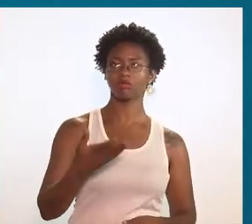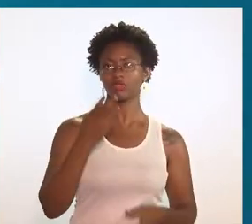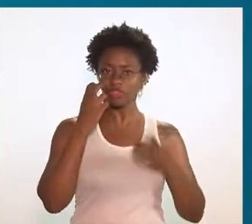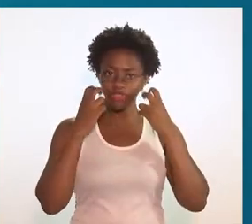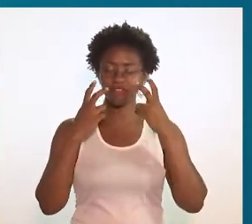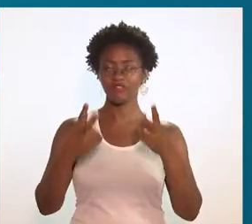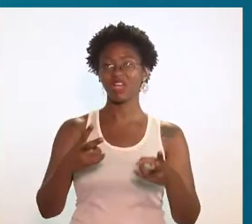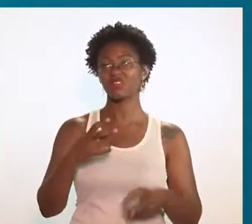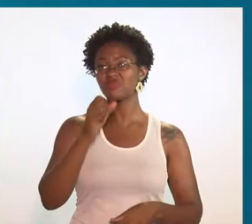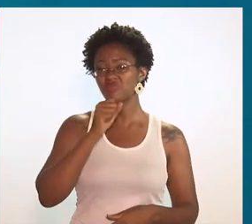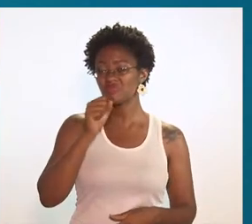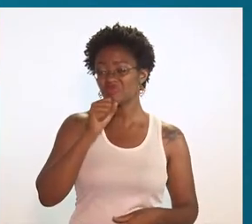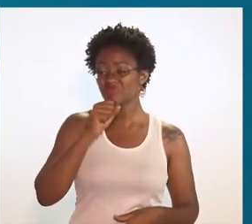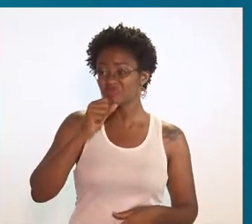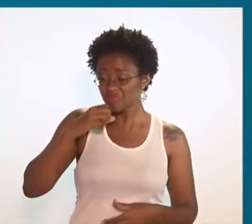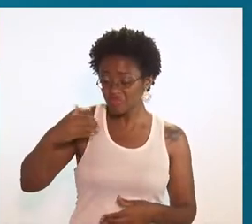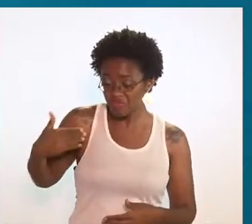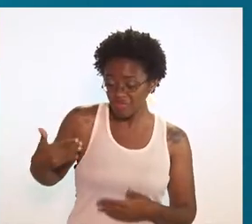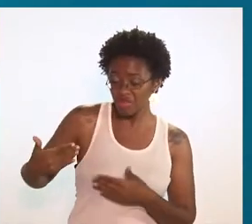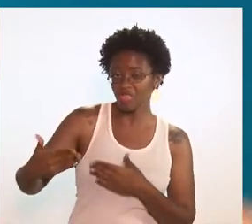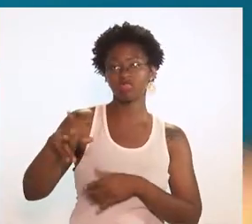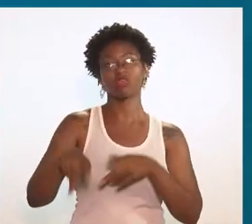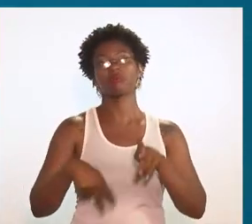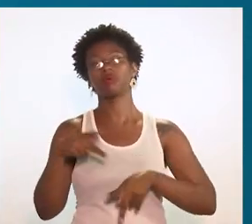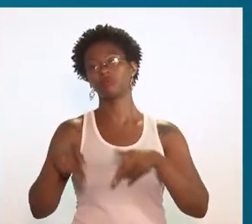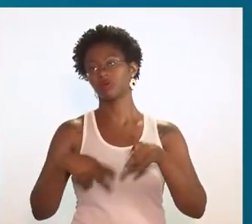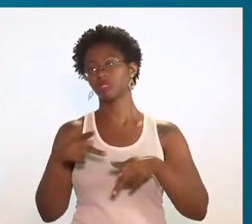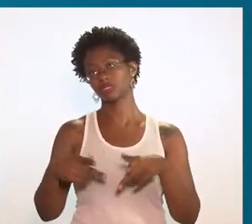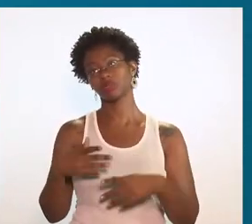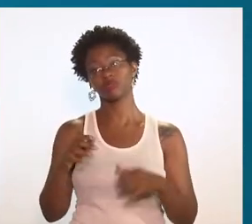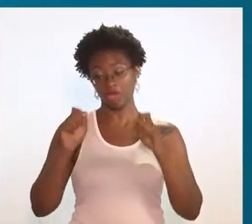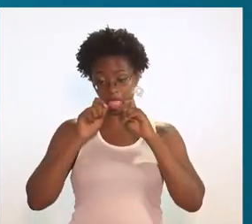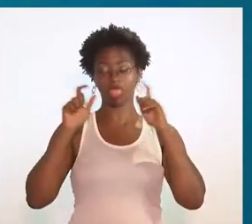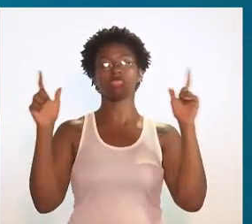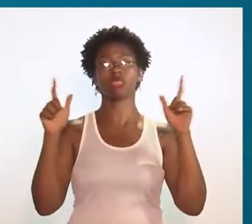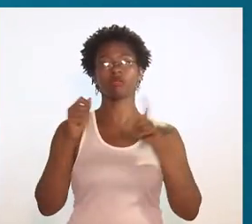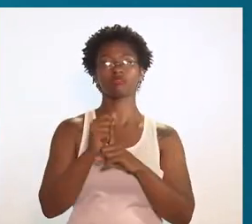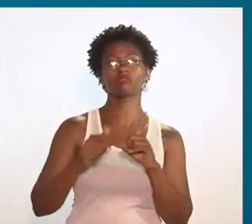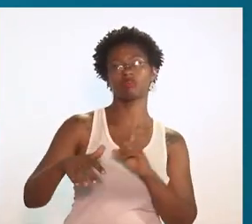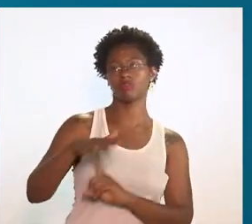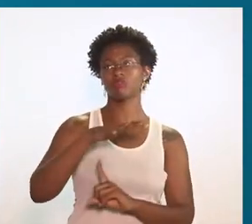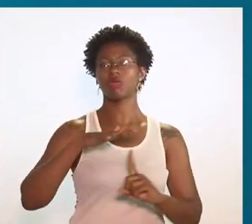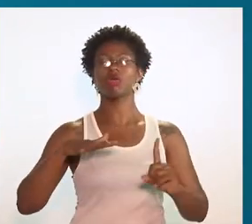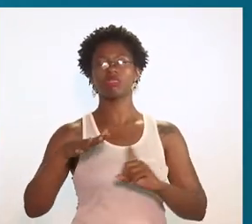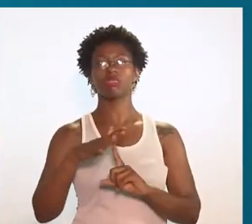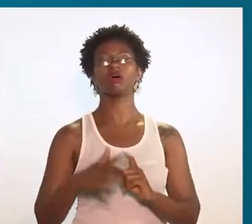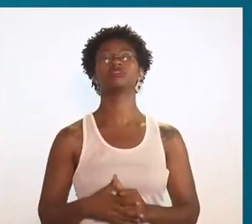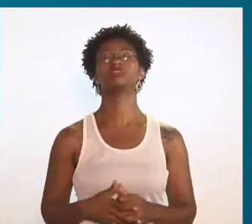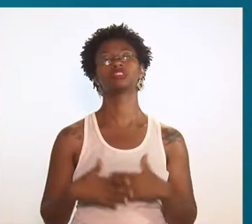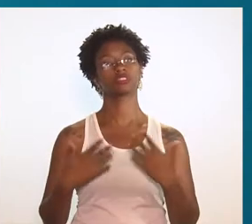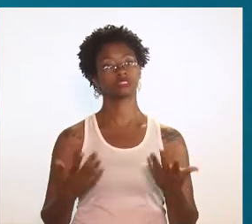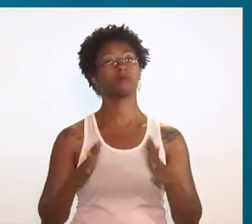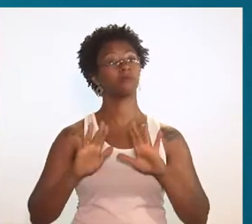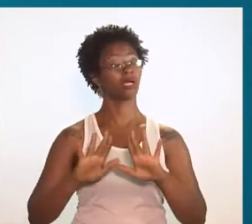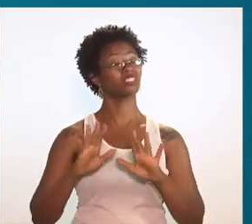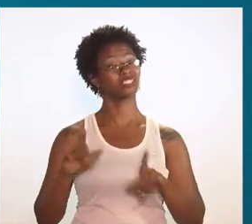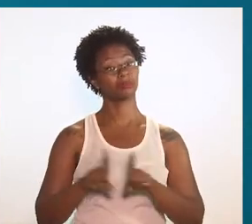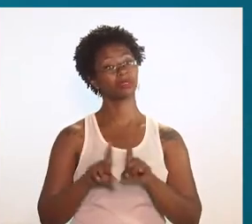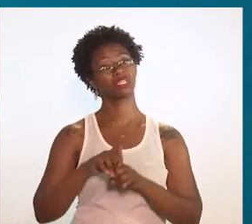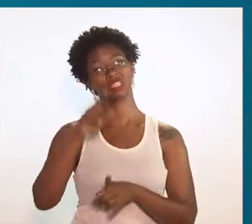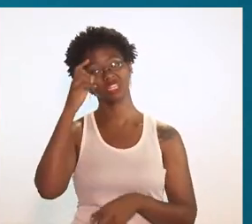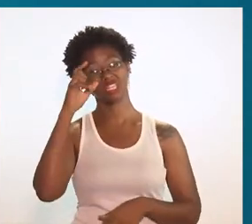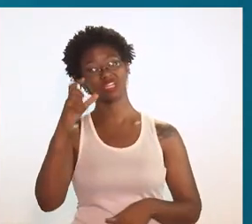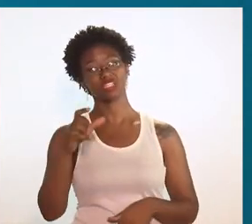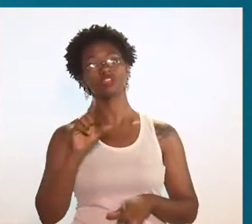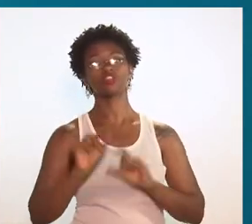esse processo de envelhecimento populacional acontecer e isso desperta a sociedade em diversas frentes. Mas é